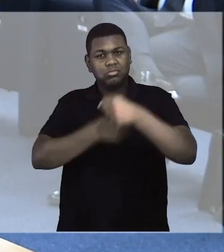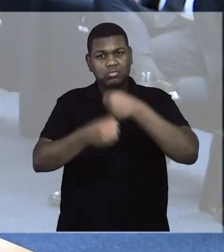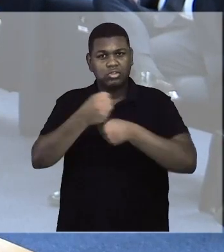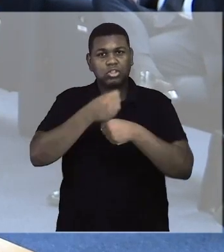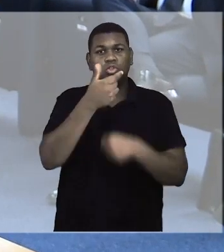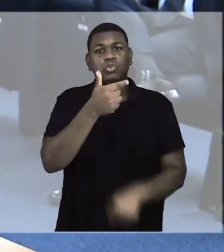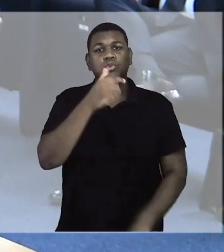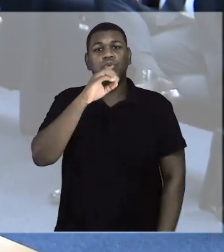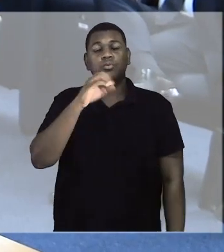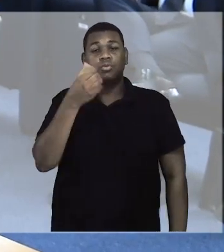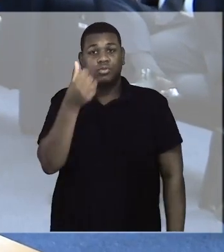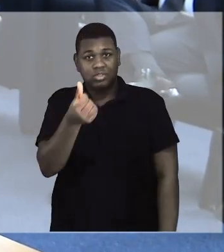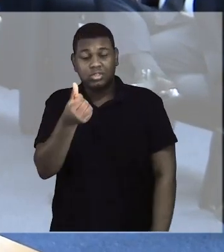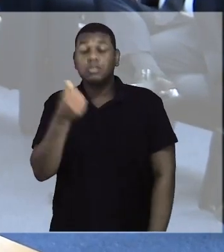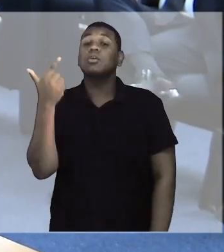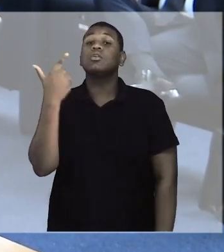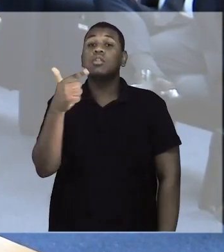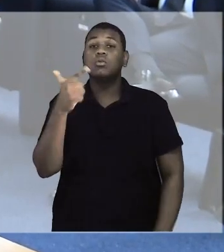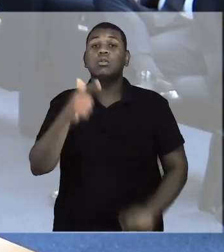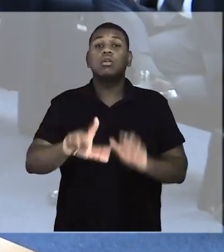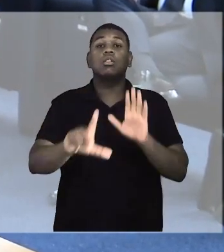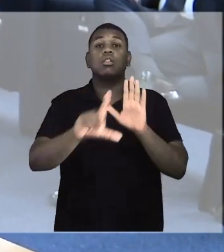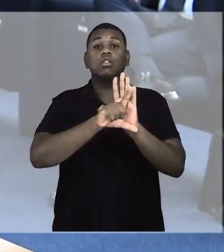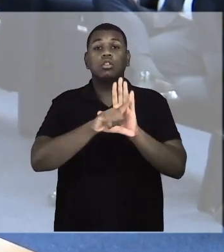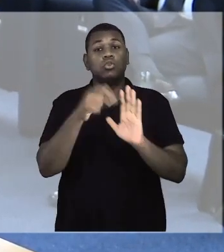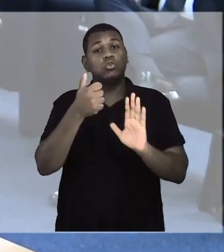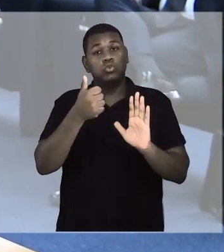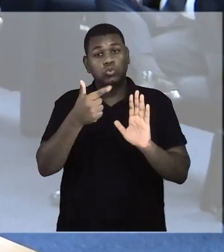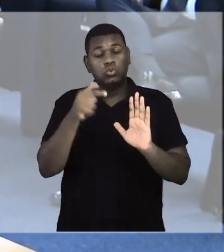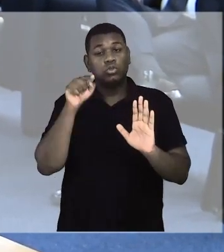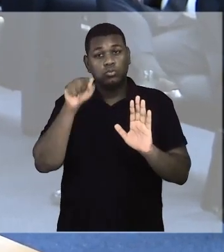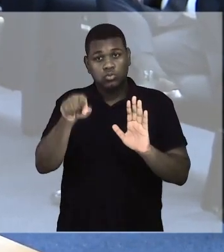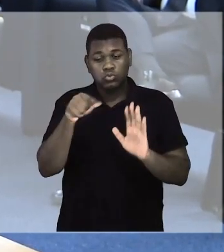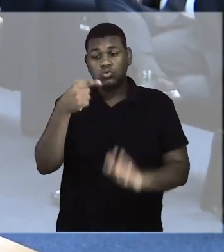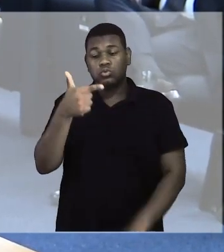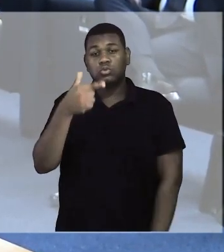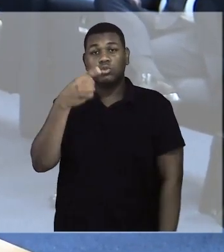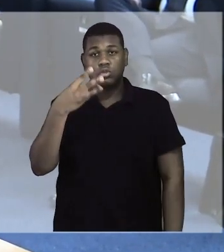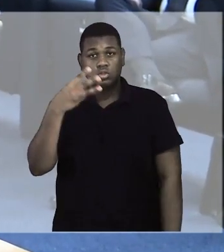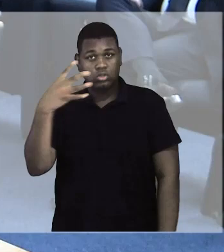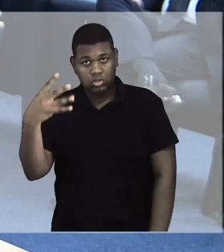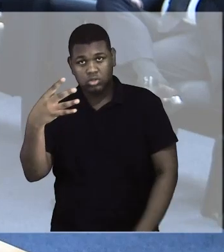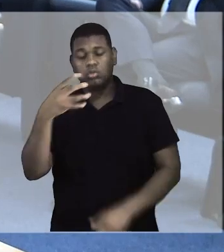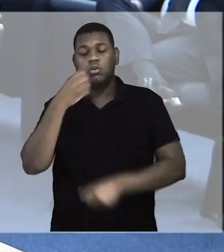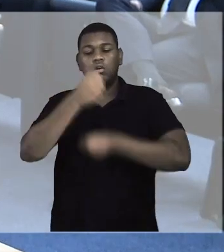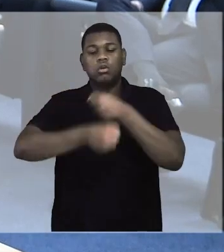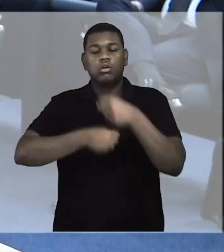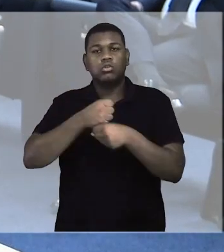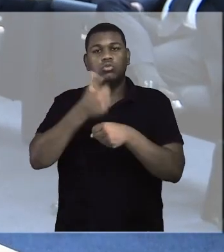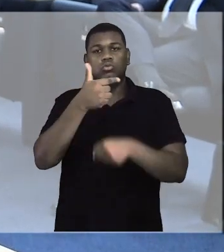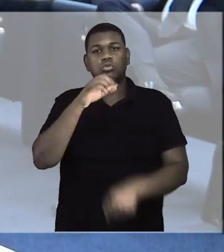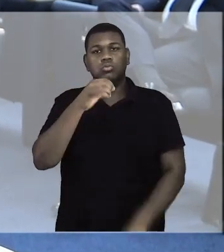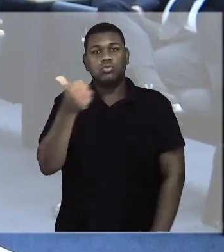fatos de 2006. No momento de 2006, Excelências, não havia ainda a